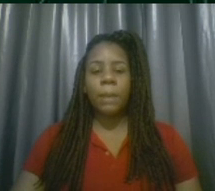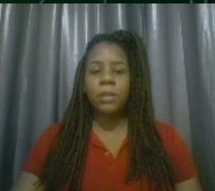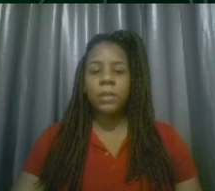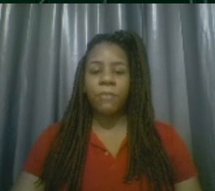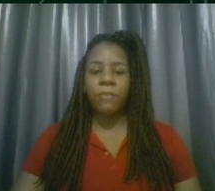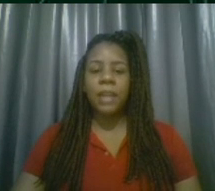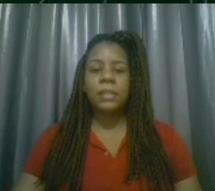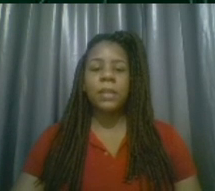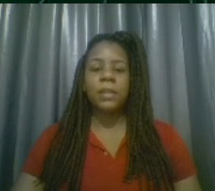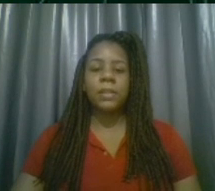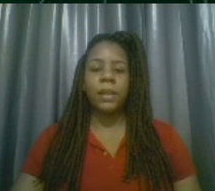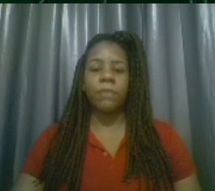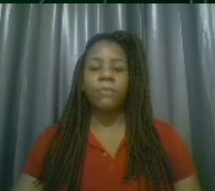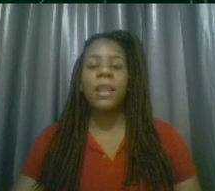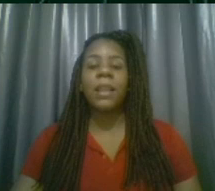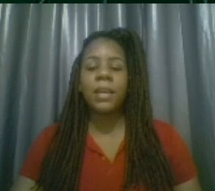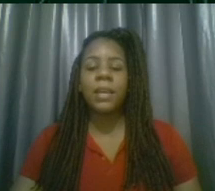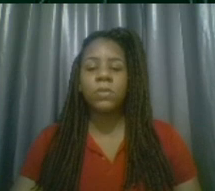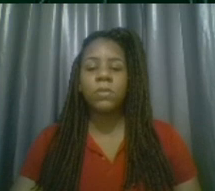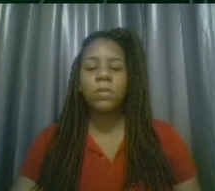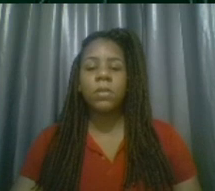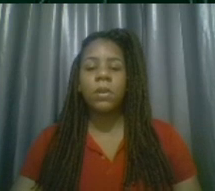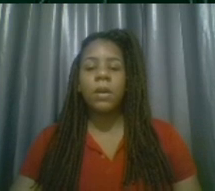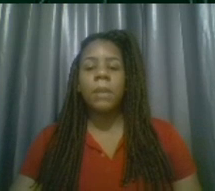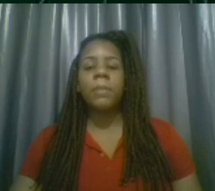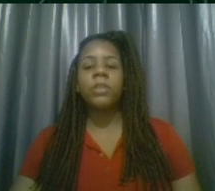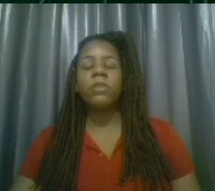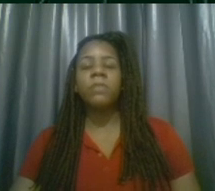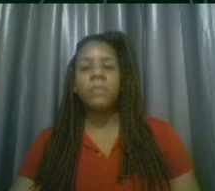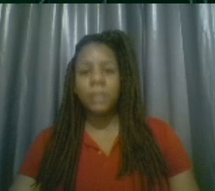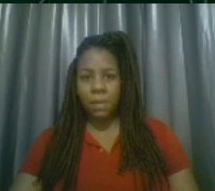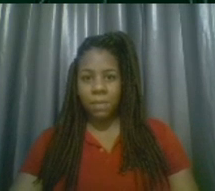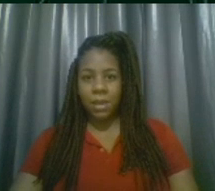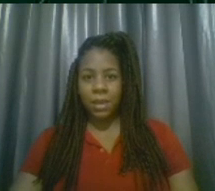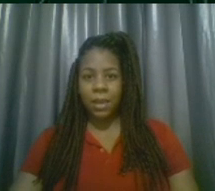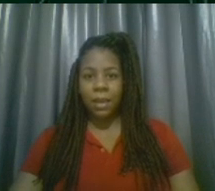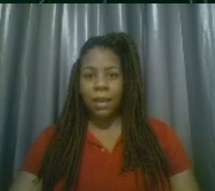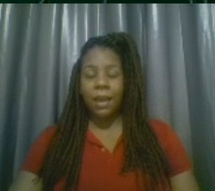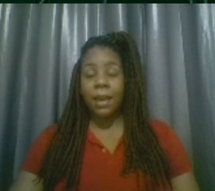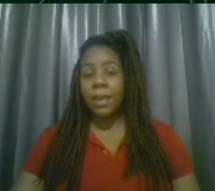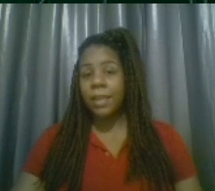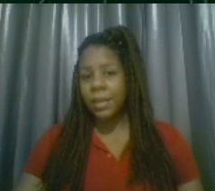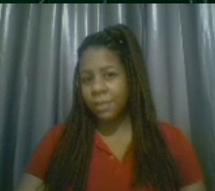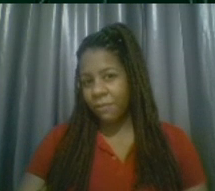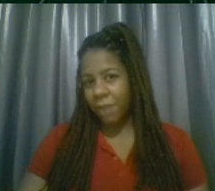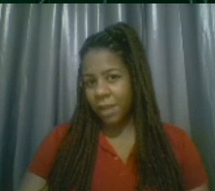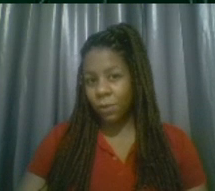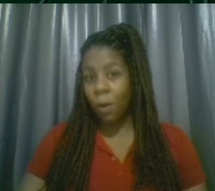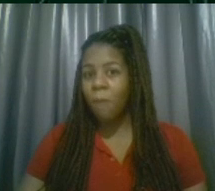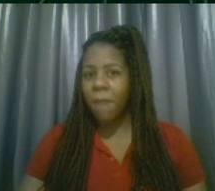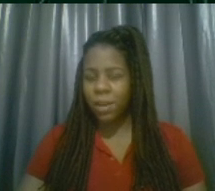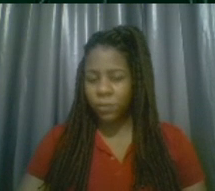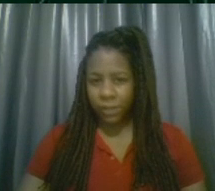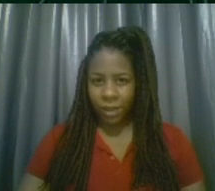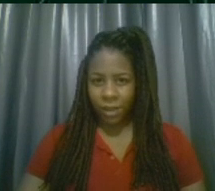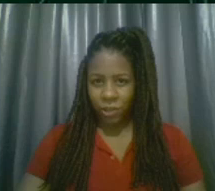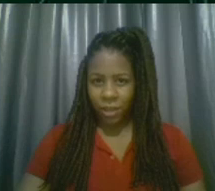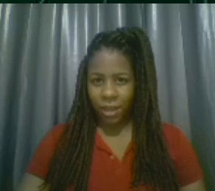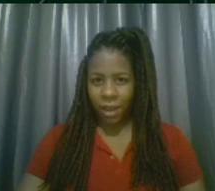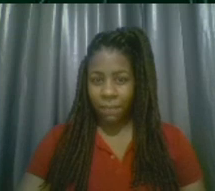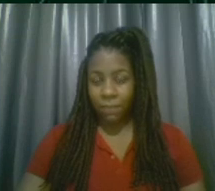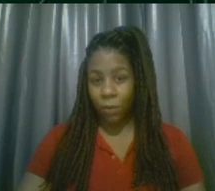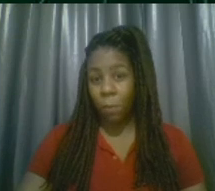Na próxima frase, está dizendo: fala isso, mas não vive sem mim. E nessa frase, qual mais você